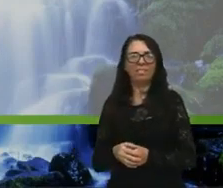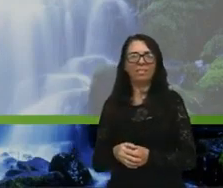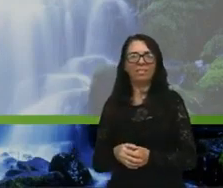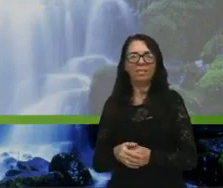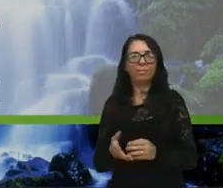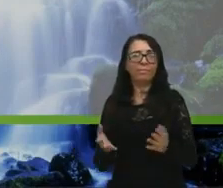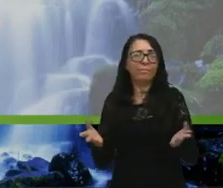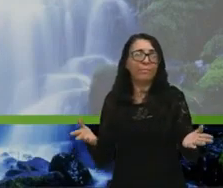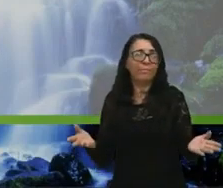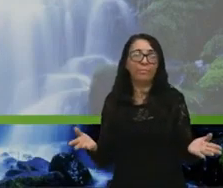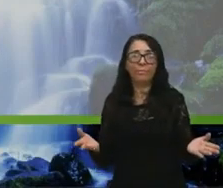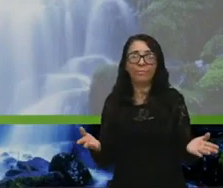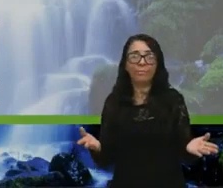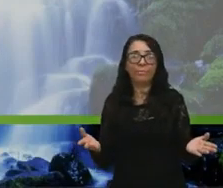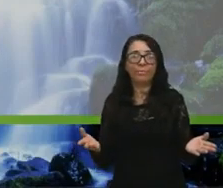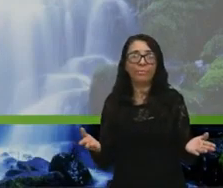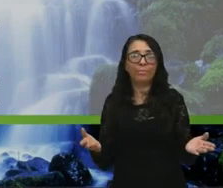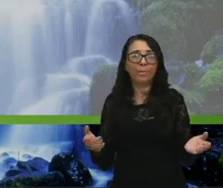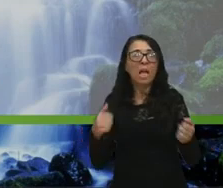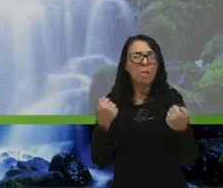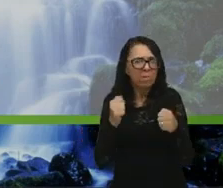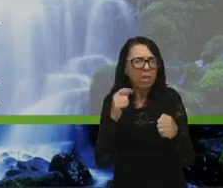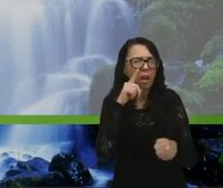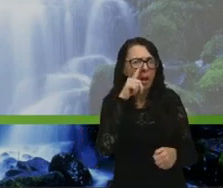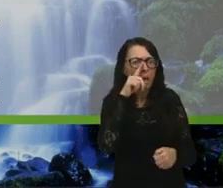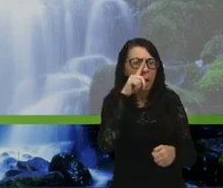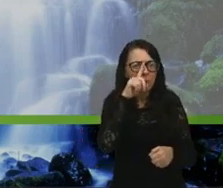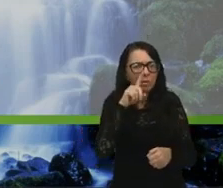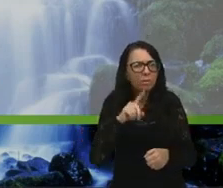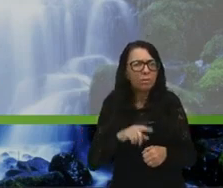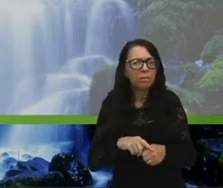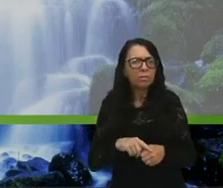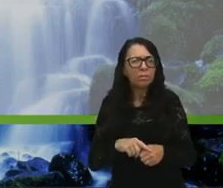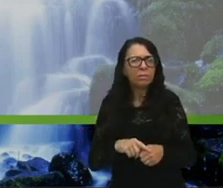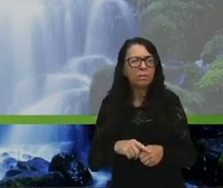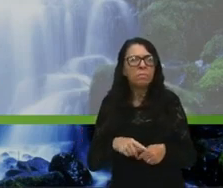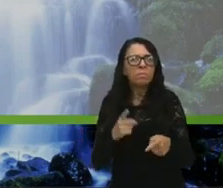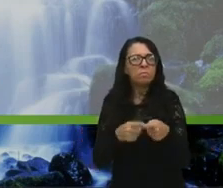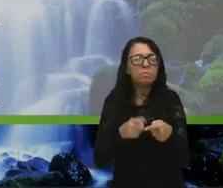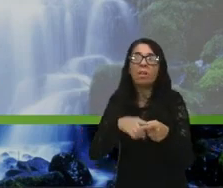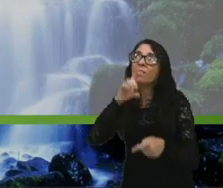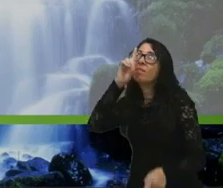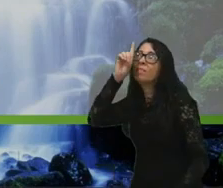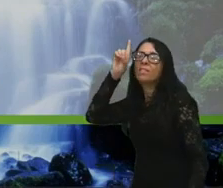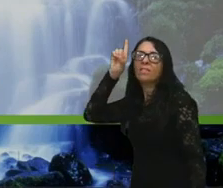salário. Deus sabe o quanto você tem de rendimento todo mês.